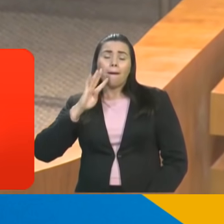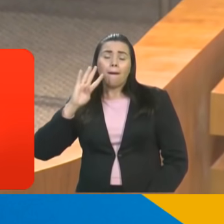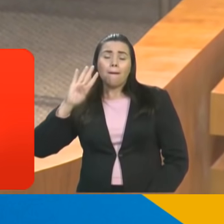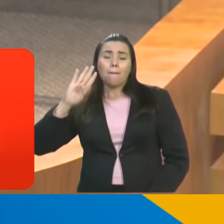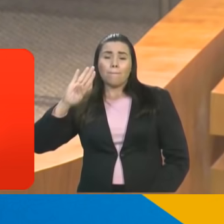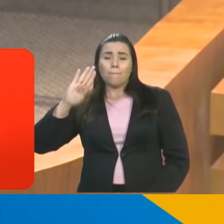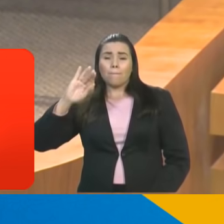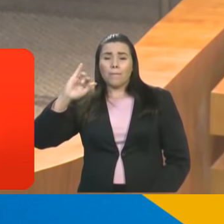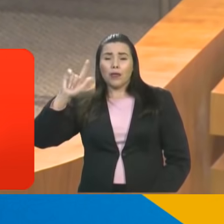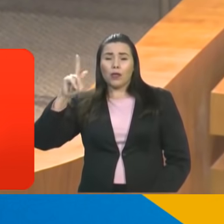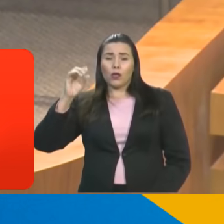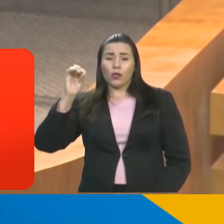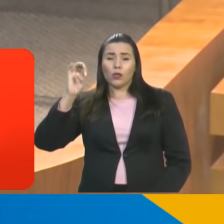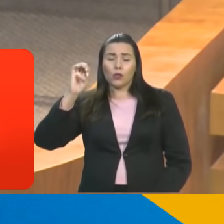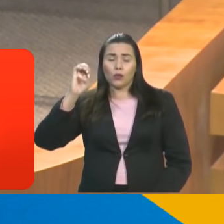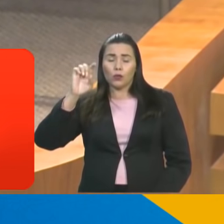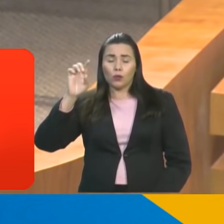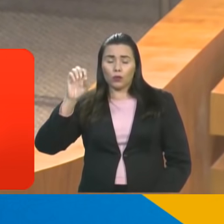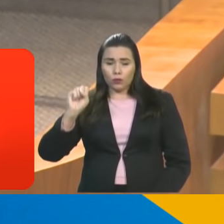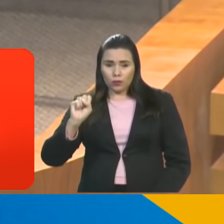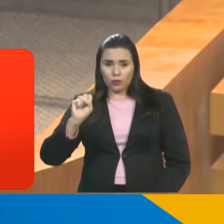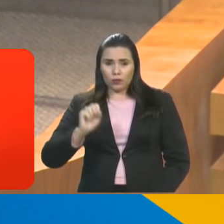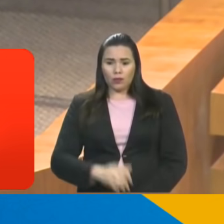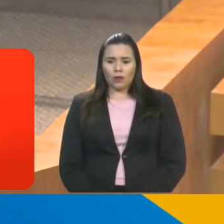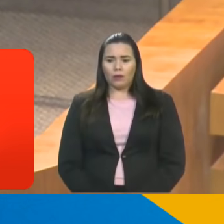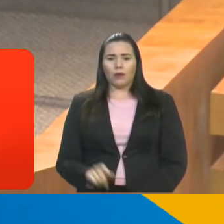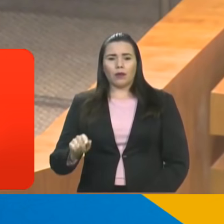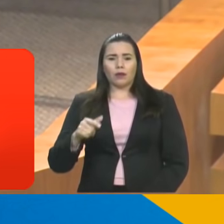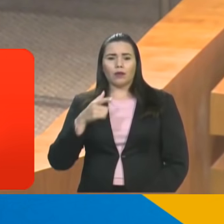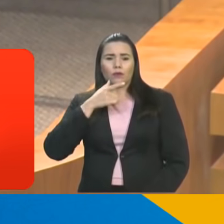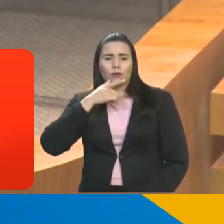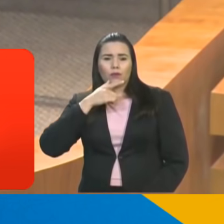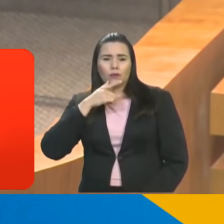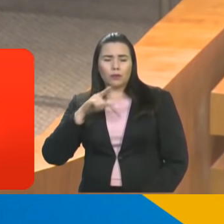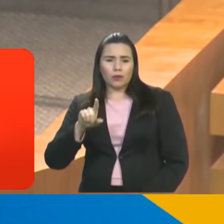presidente da Câmara. É isso, senhor presidente. Muito obrigado pela tolerância do tempo.